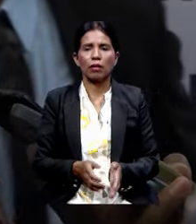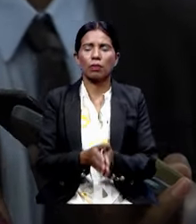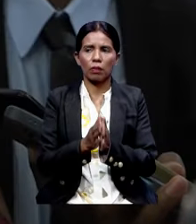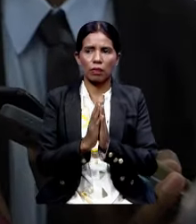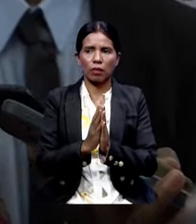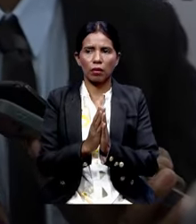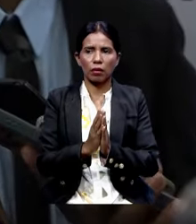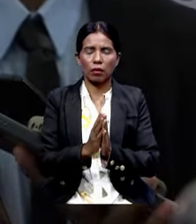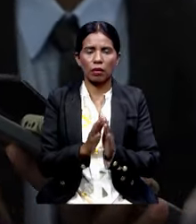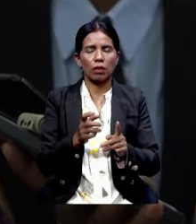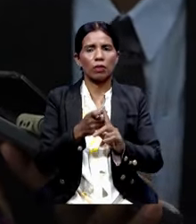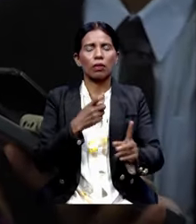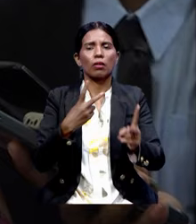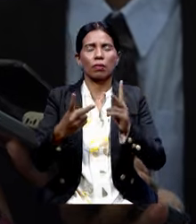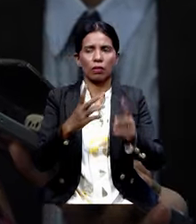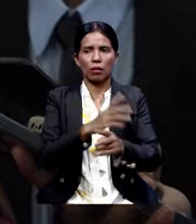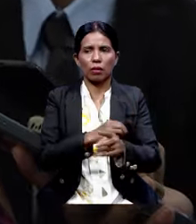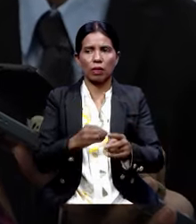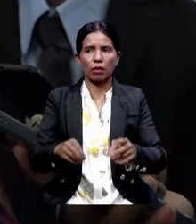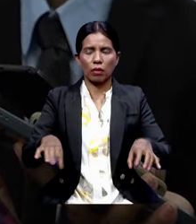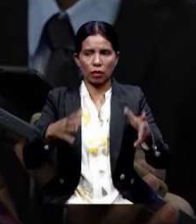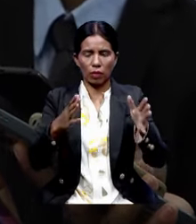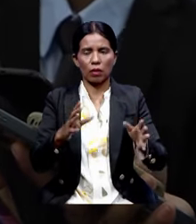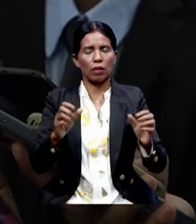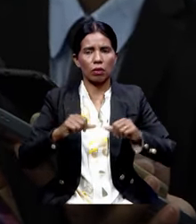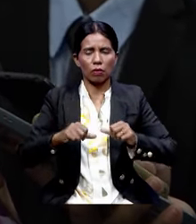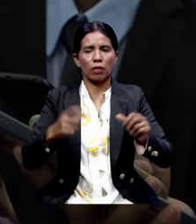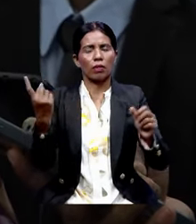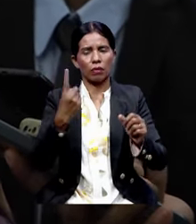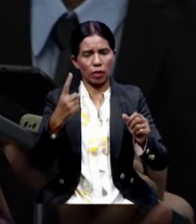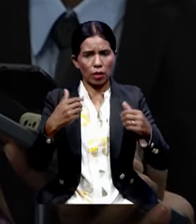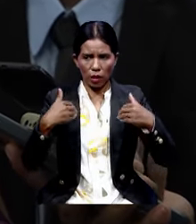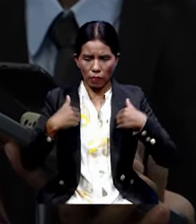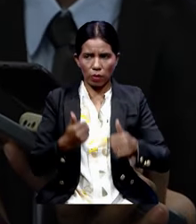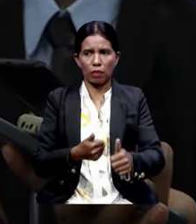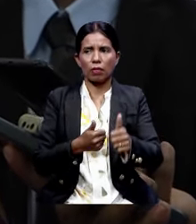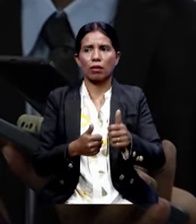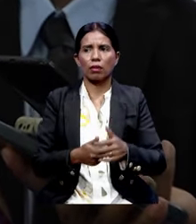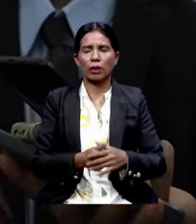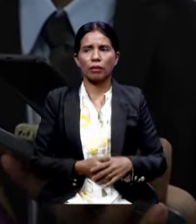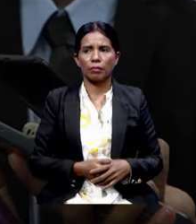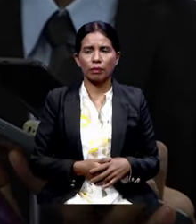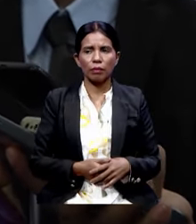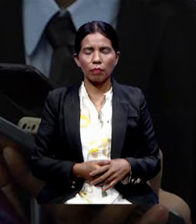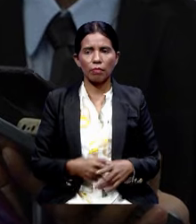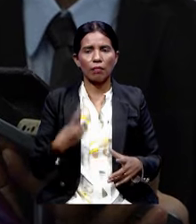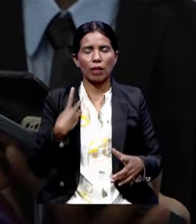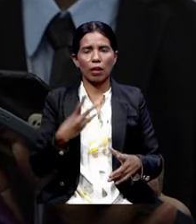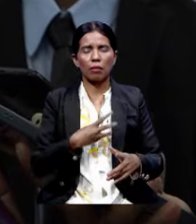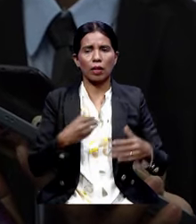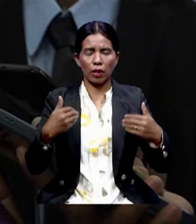up to date bebê com ser residente em Catec. Funcionamento serne lá na fatiga lá ela também quando a minha encontro